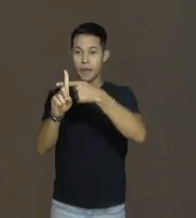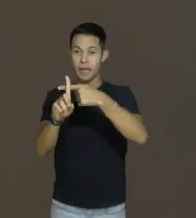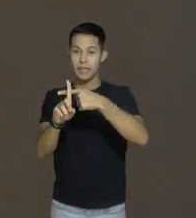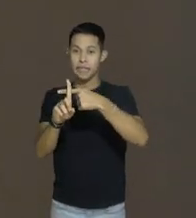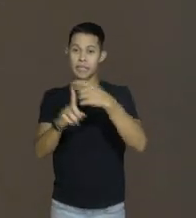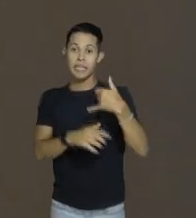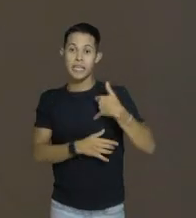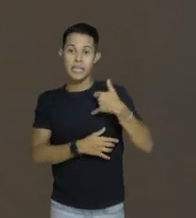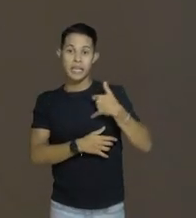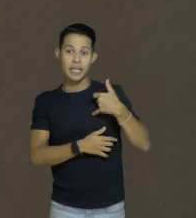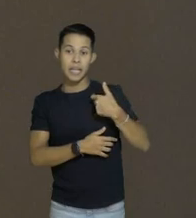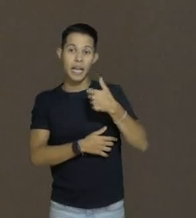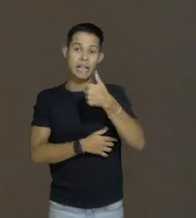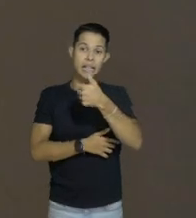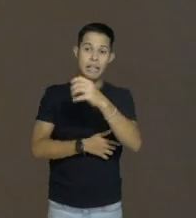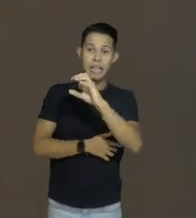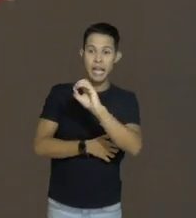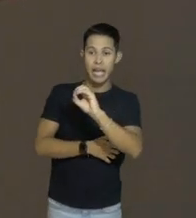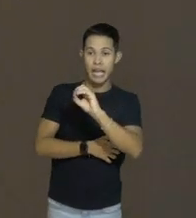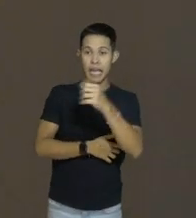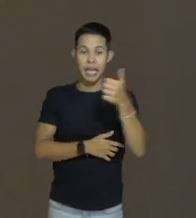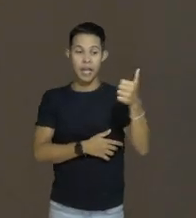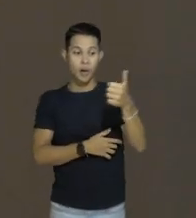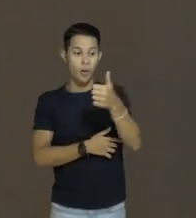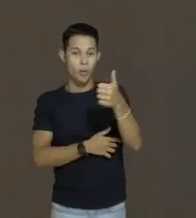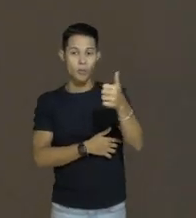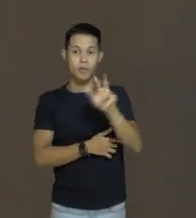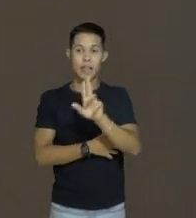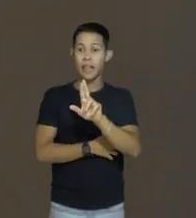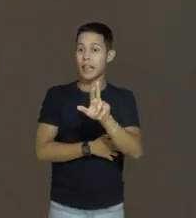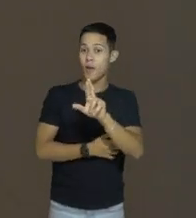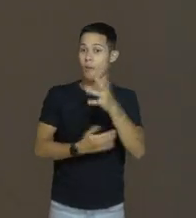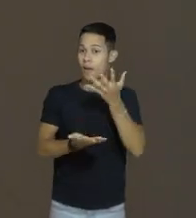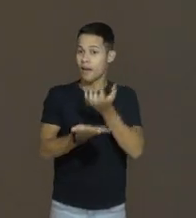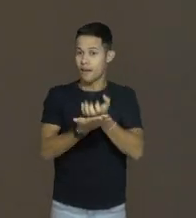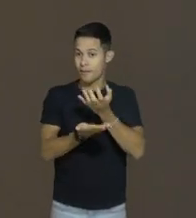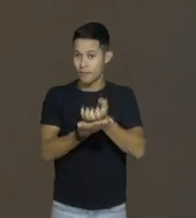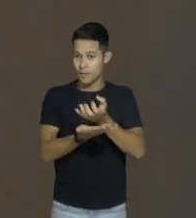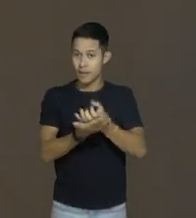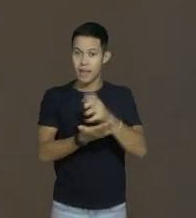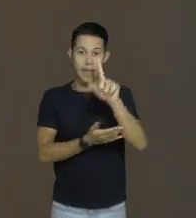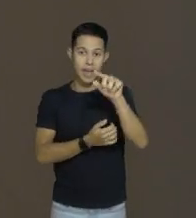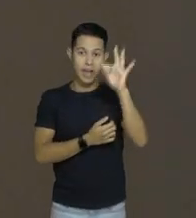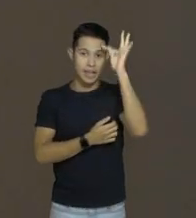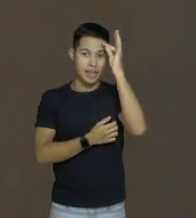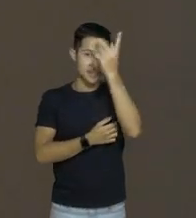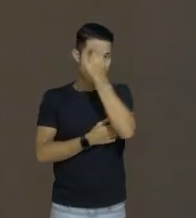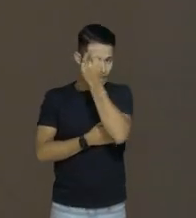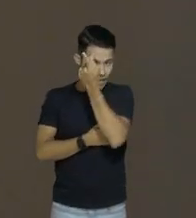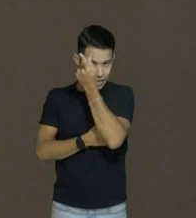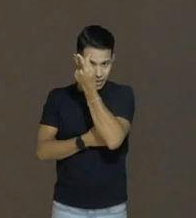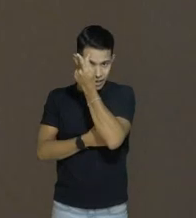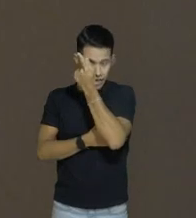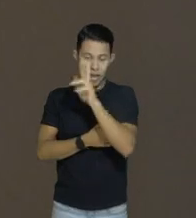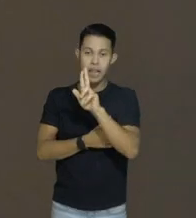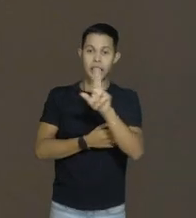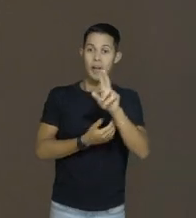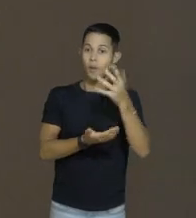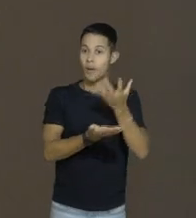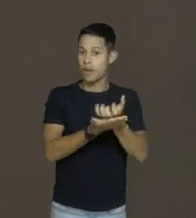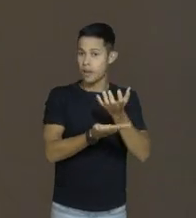não é alfabetizada, é um TDAH, mas não é, é assim, quer ver? Não é alfabetizada,